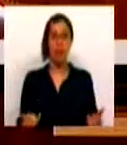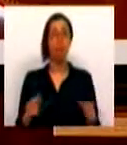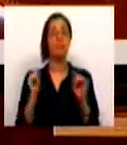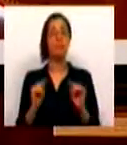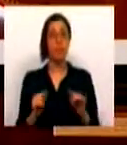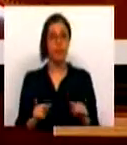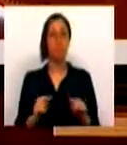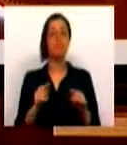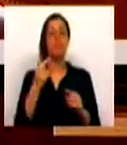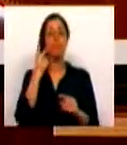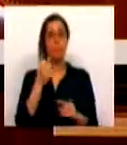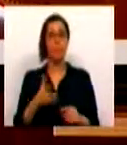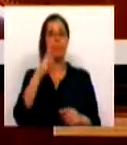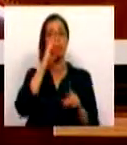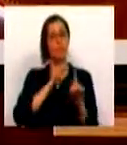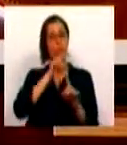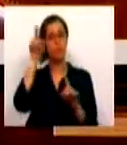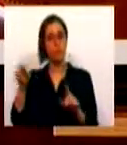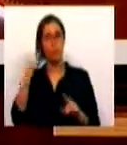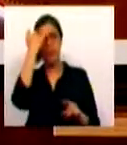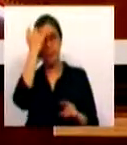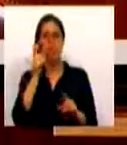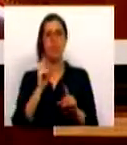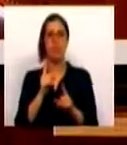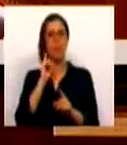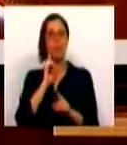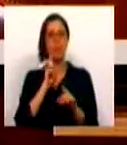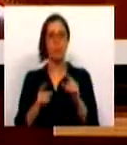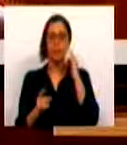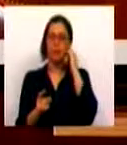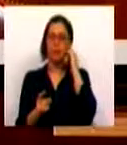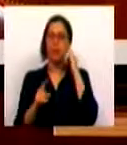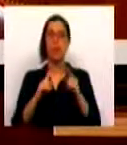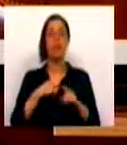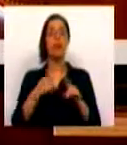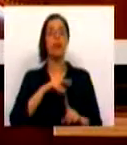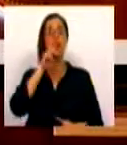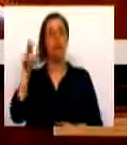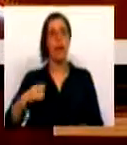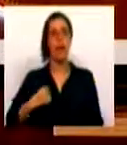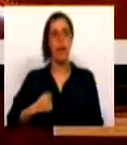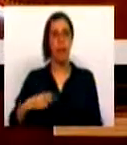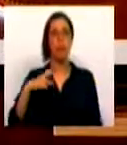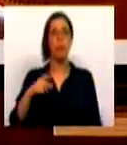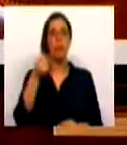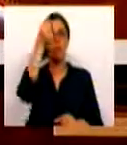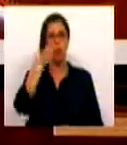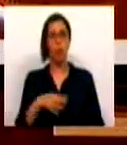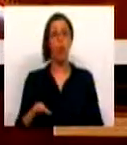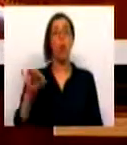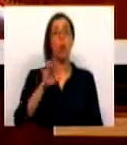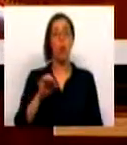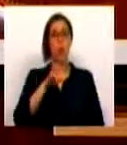aí a visita do Primeiro-Ministro foi absolutamente instrumental. Este ano ele foi ao Canadá, Portugal foi o 8º país